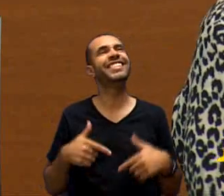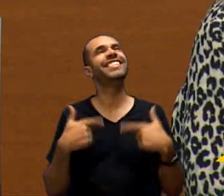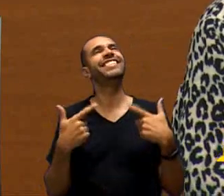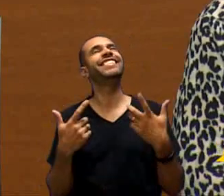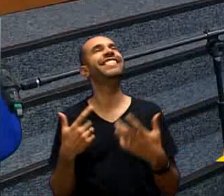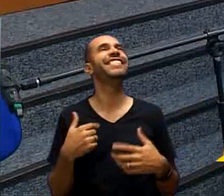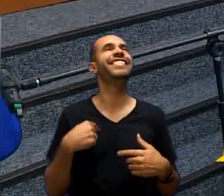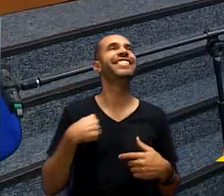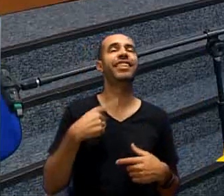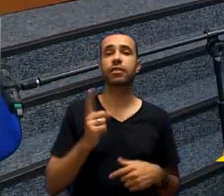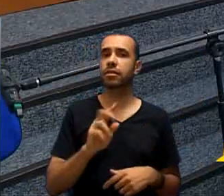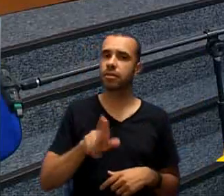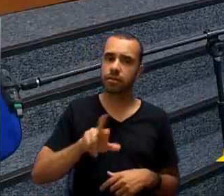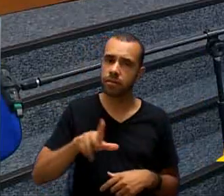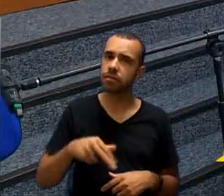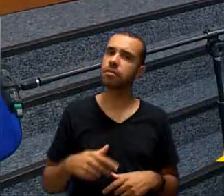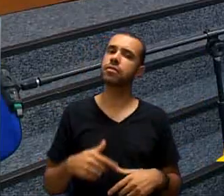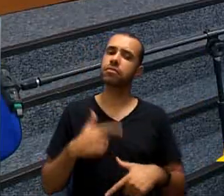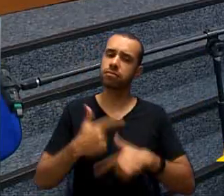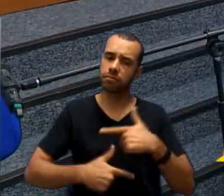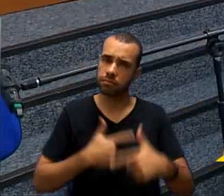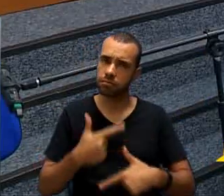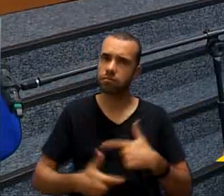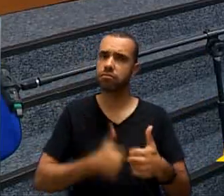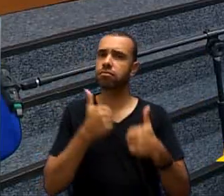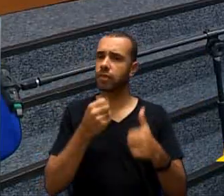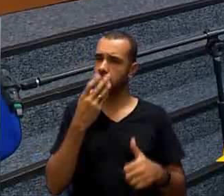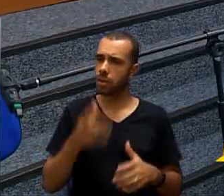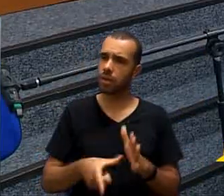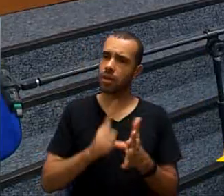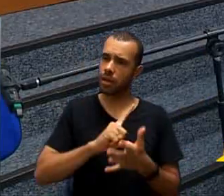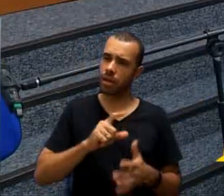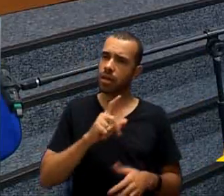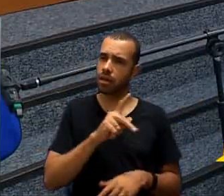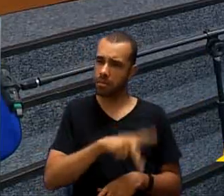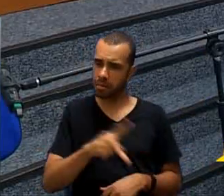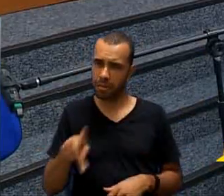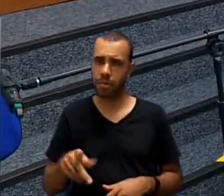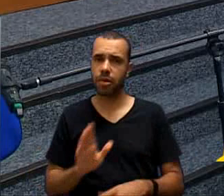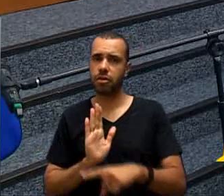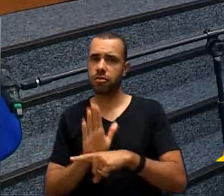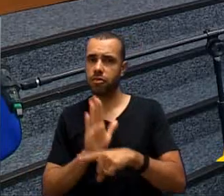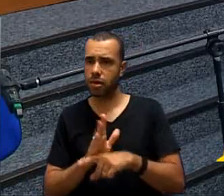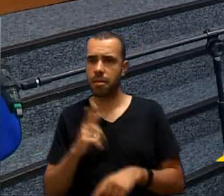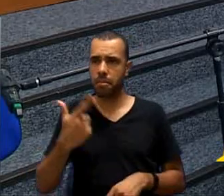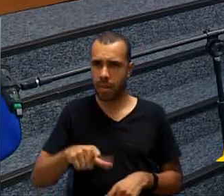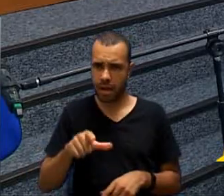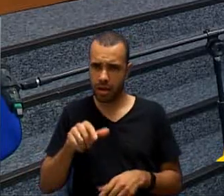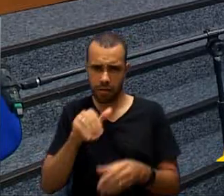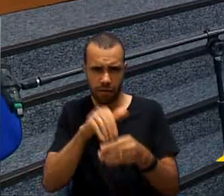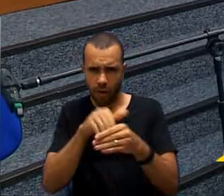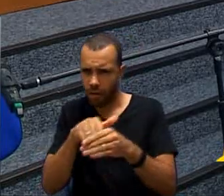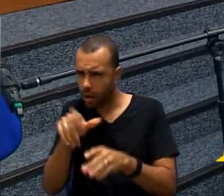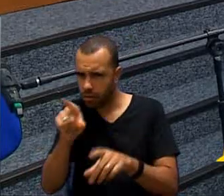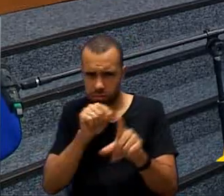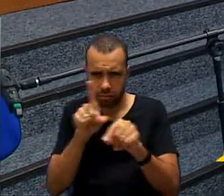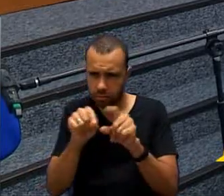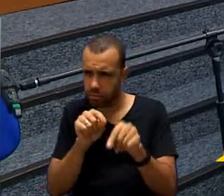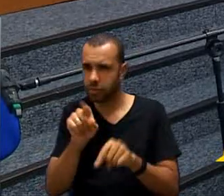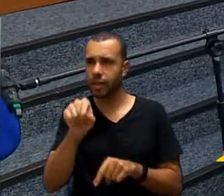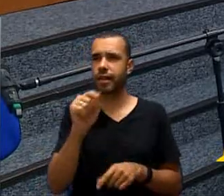não. Parabéns aos professores pelo trabalho anterior desta formação e a eleição de vocês para vereadores